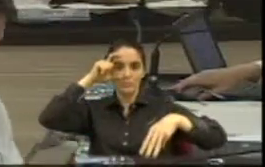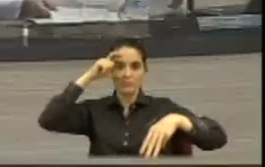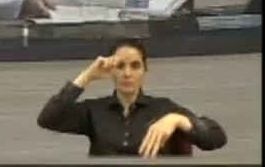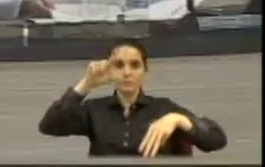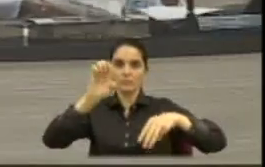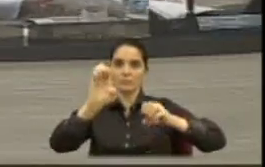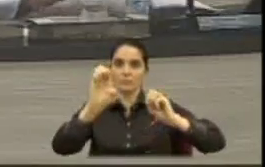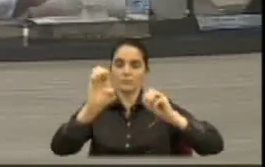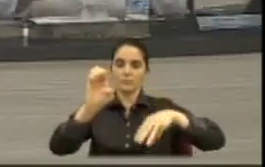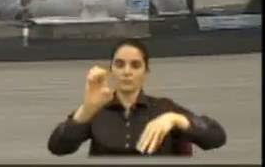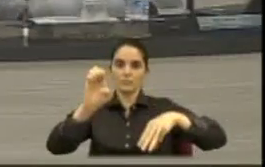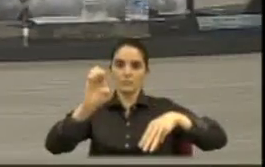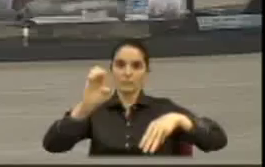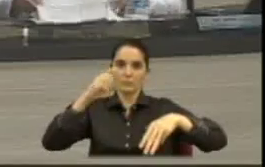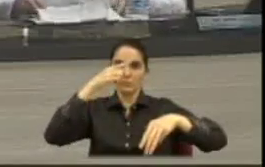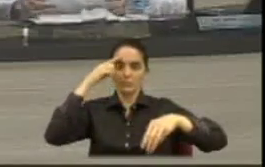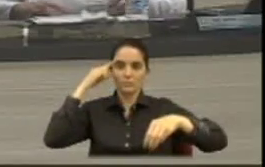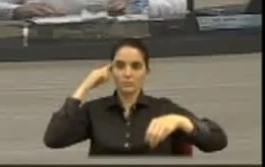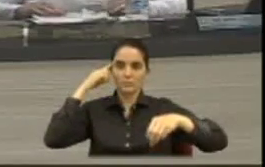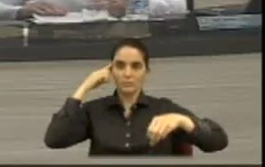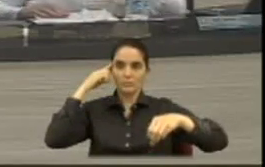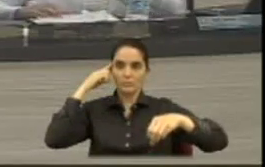Zé Damix. Sim. Dr. Júlio.